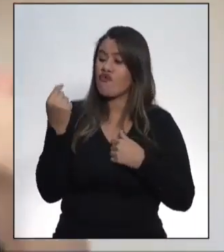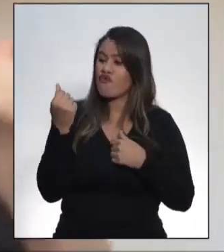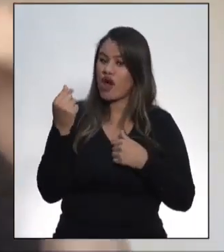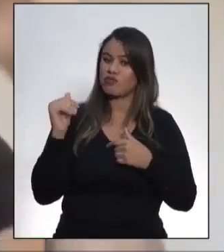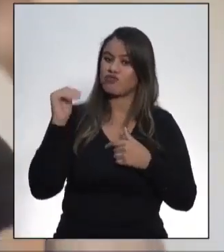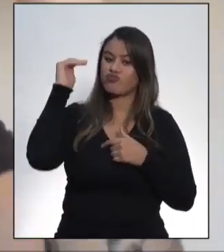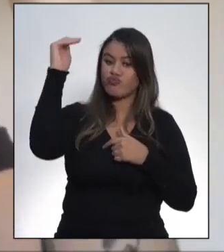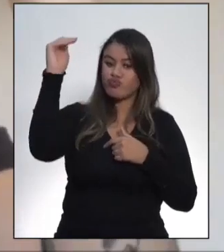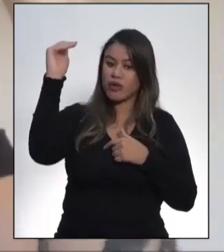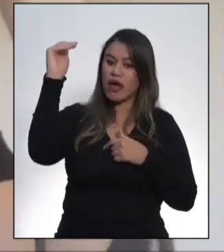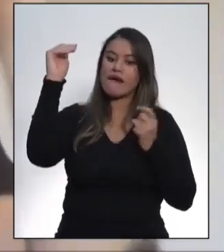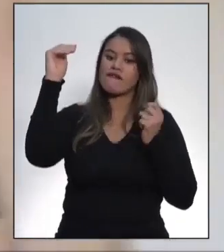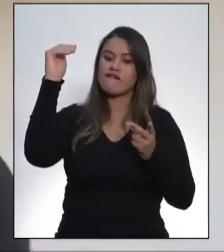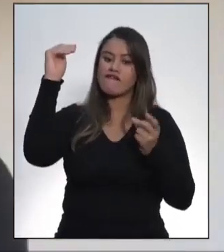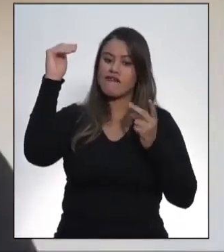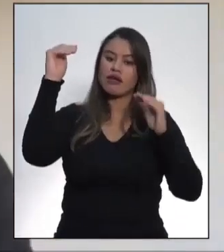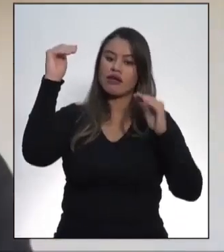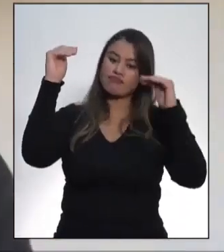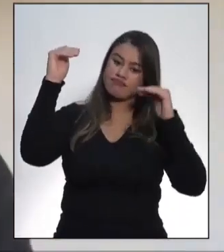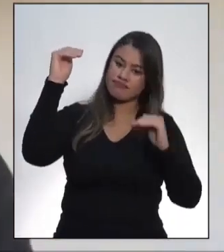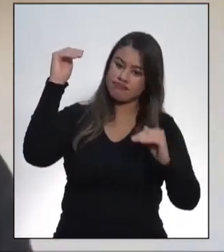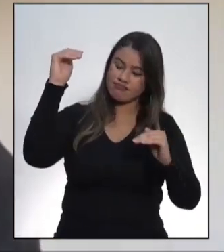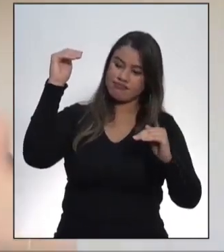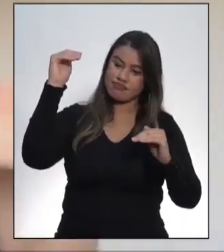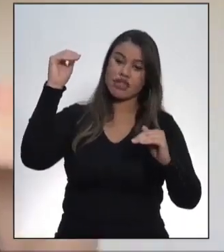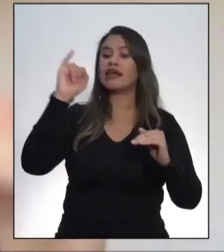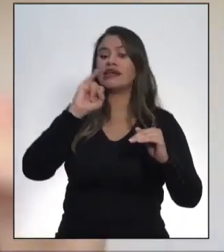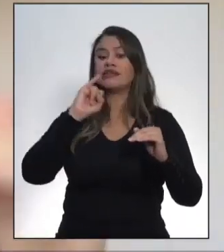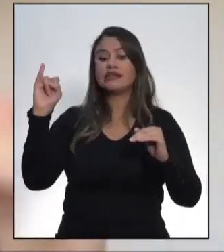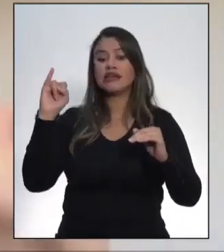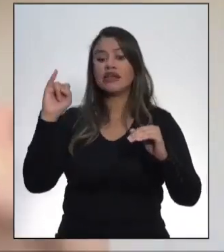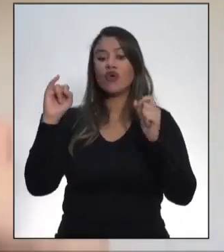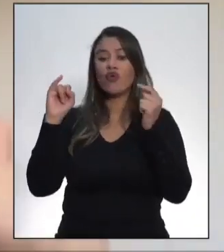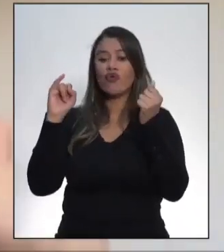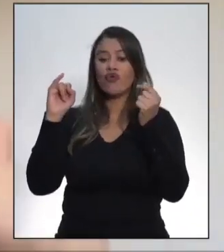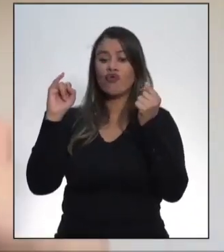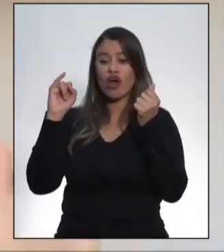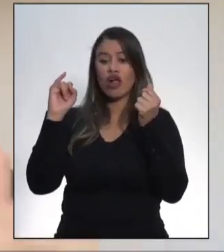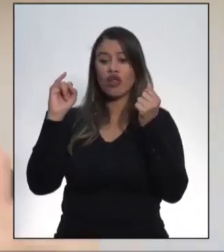E essa relação quase sempre funciona da seguinte maneira: se o